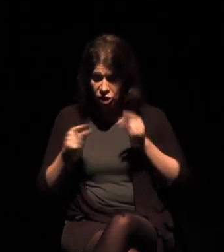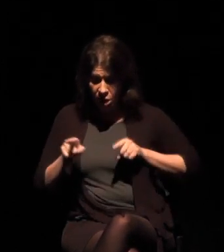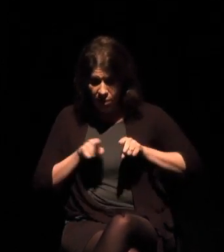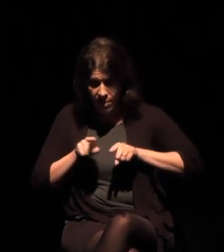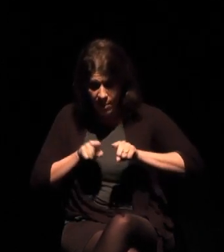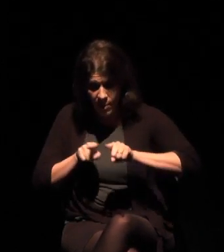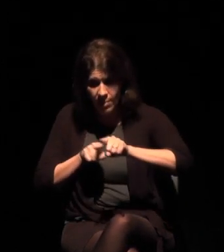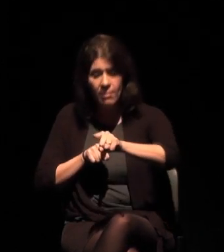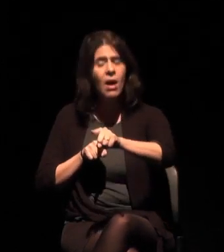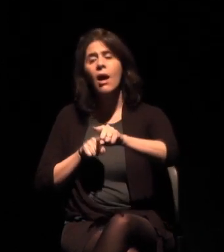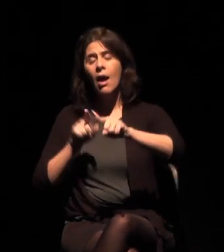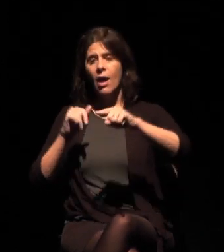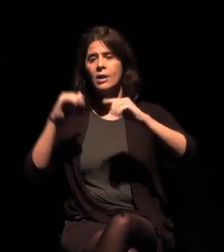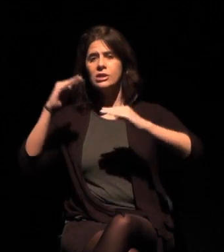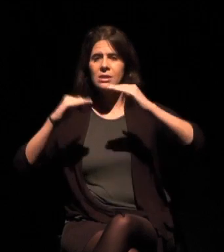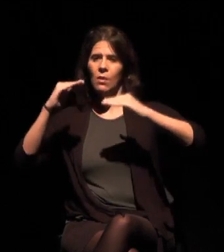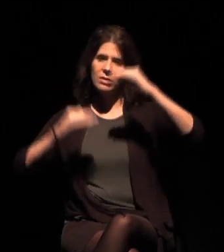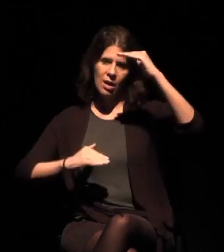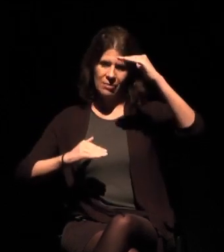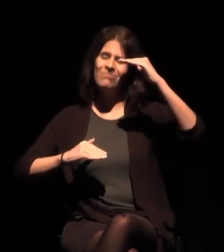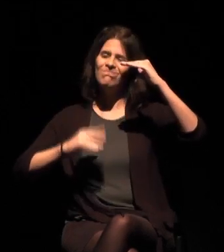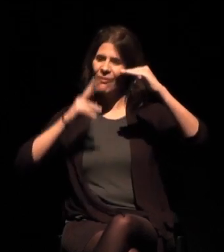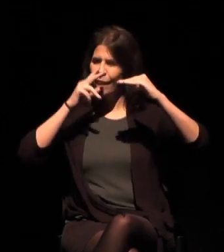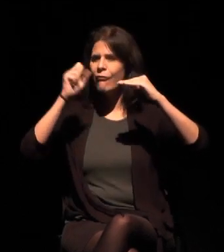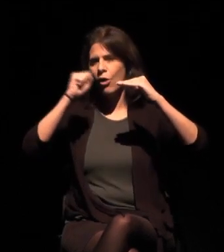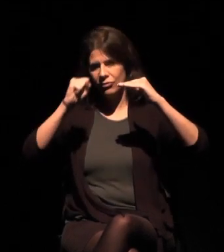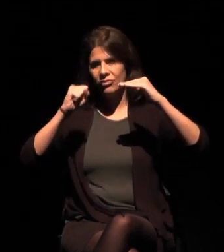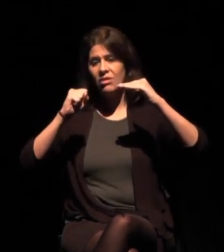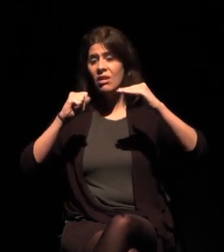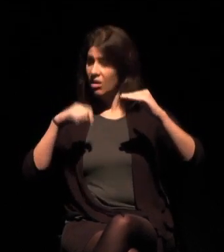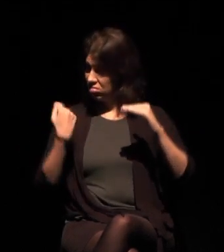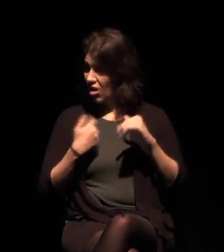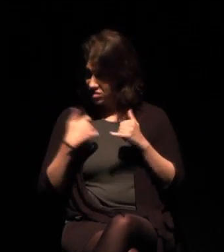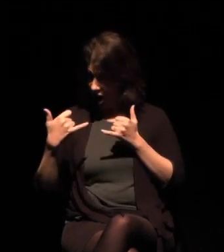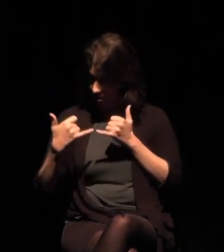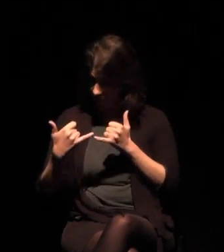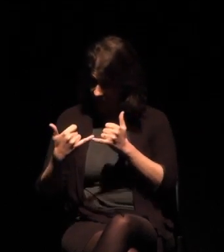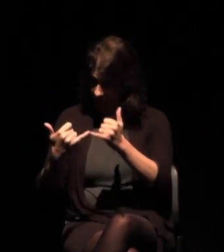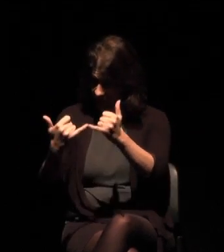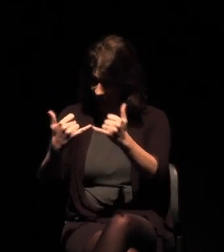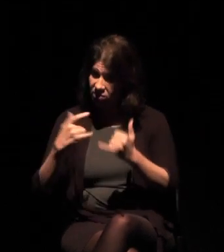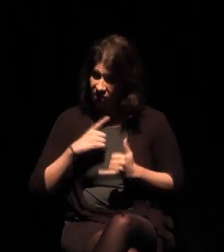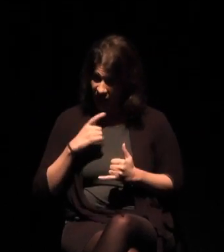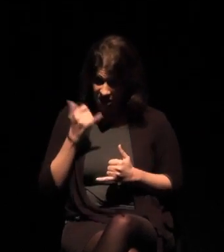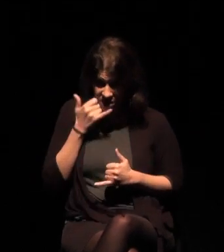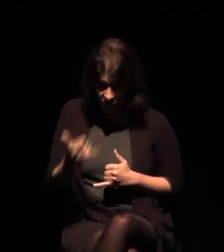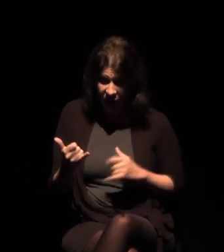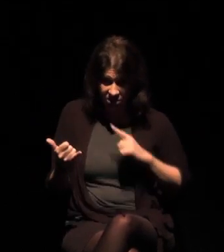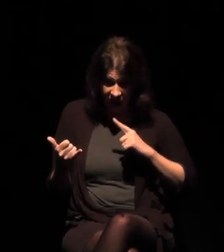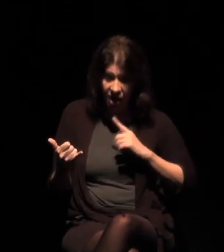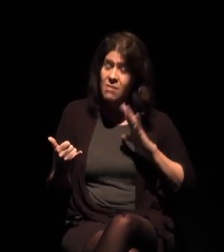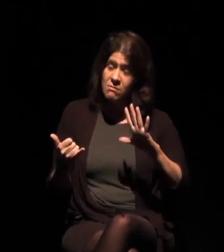outra desigualdade porque mesmo conectado somos de facto muitos iguais